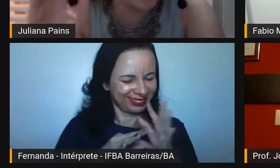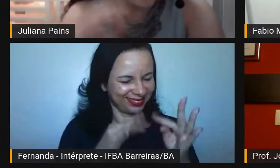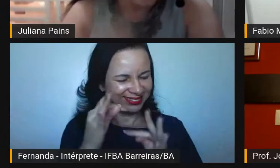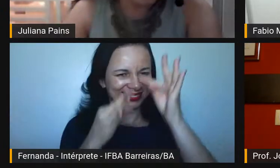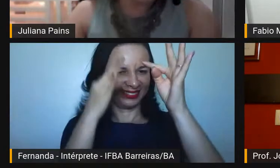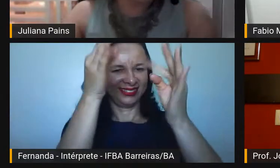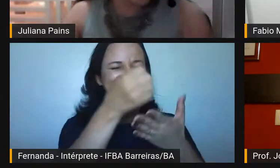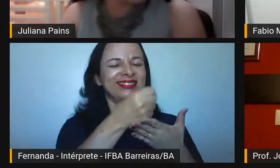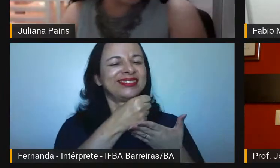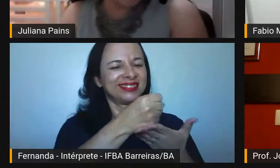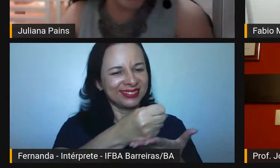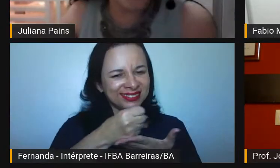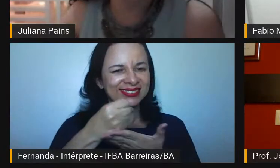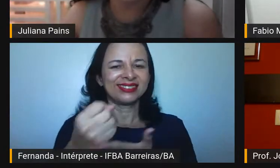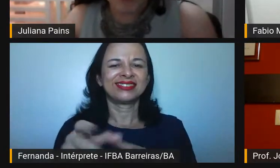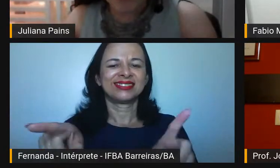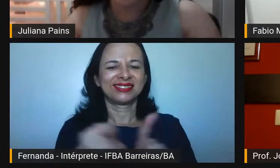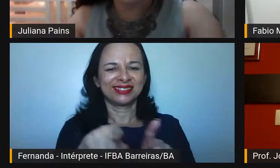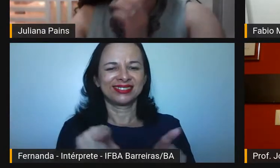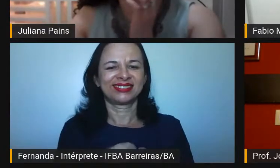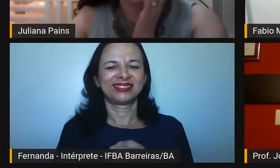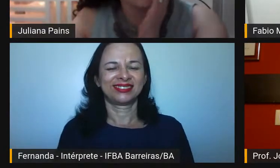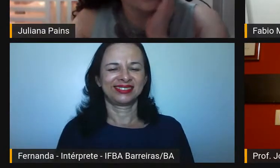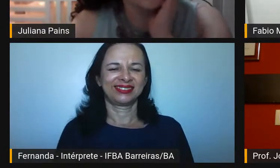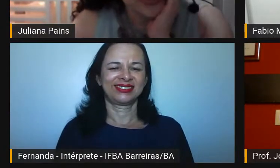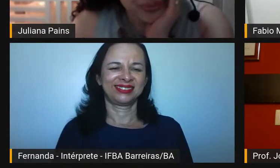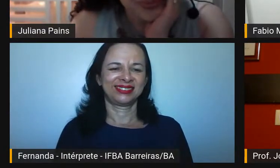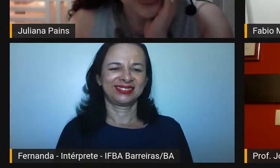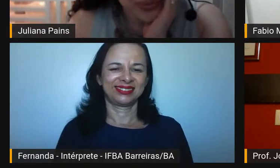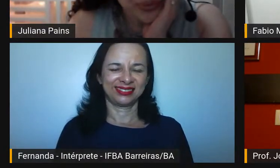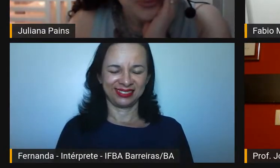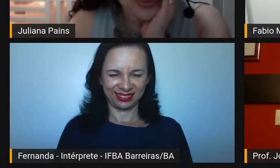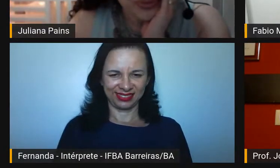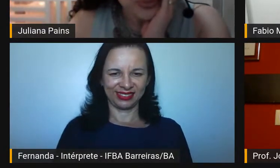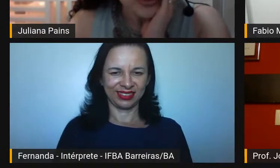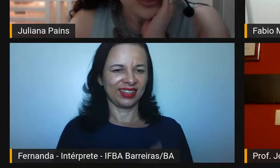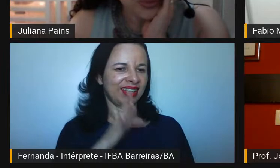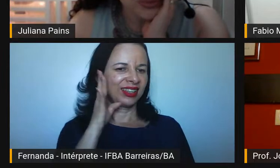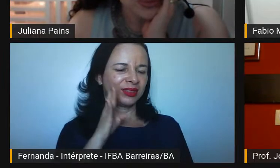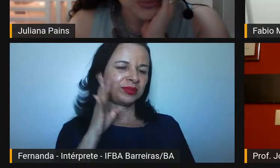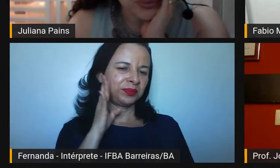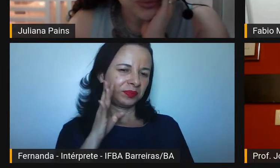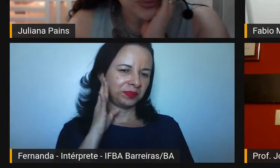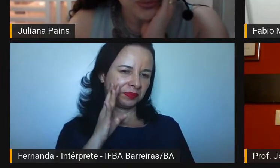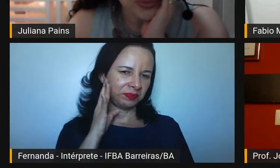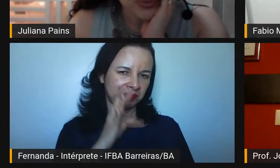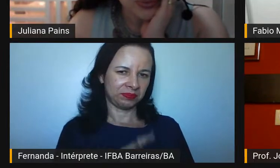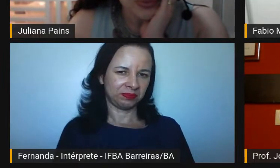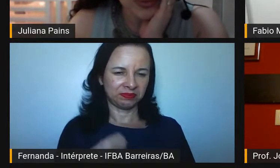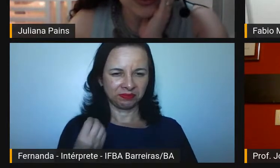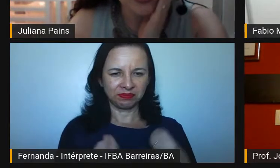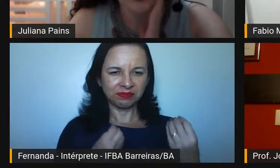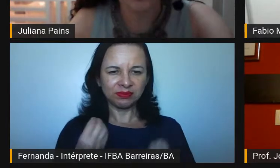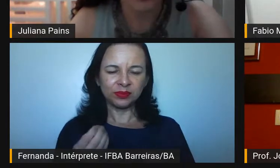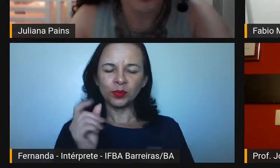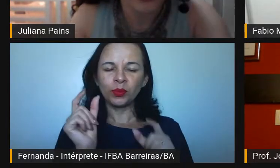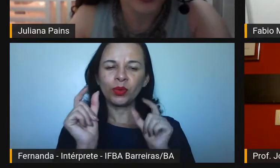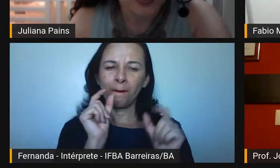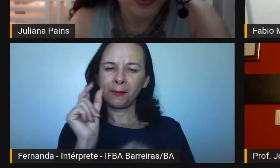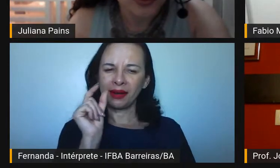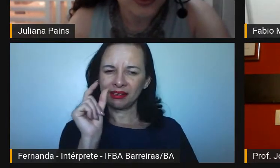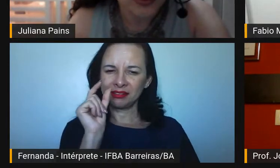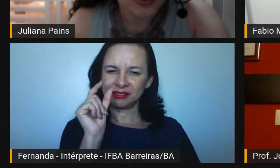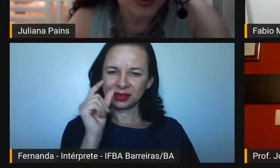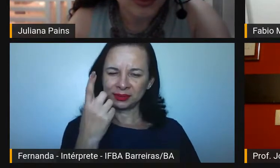essa área porque eu tô novilha que maravilha é muito interessante eu acho que é tem uma palavra que